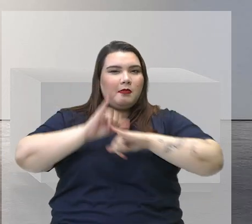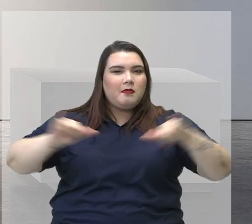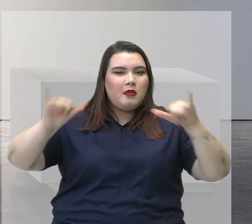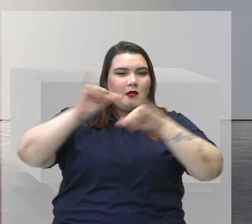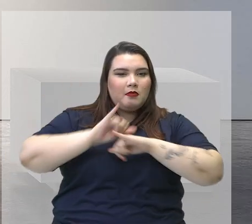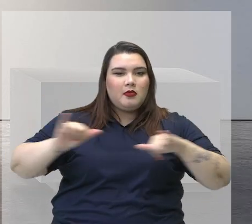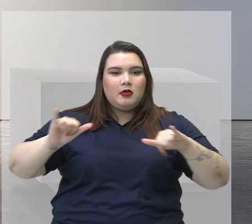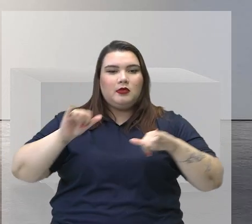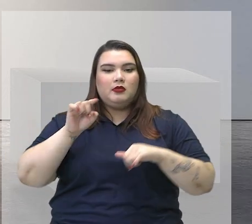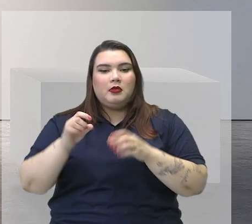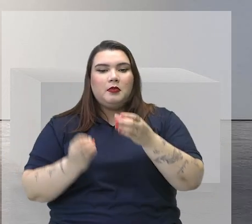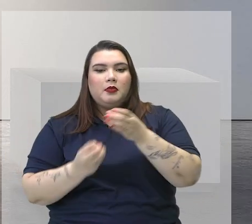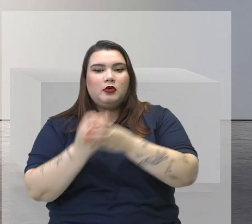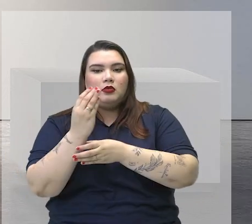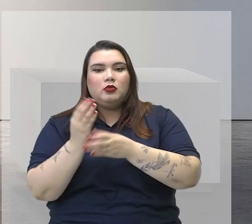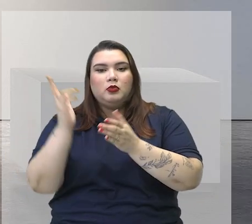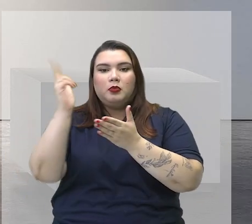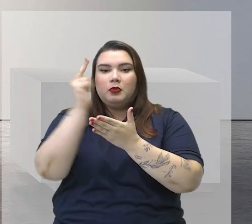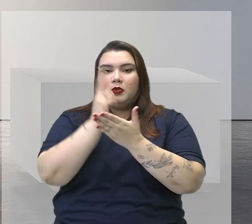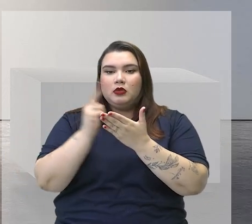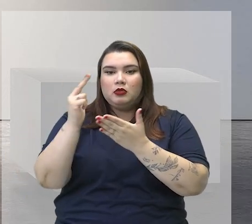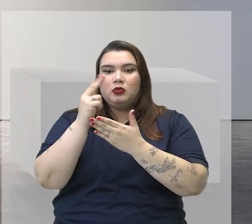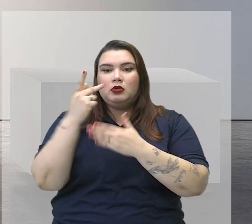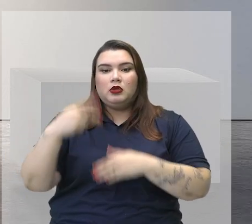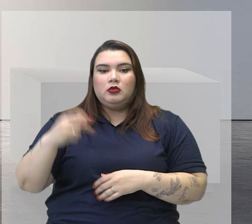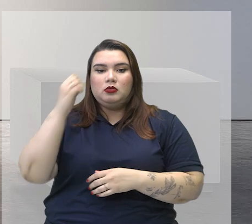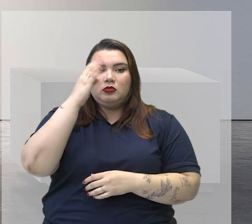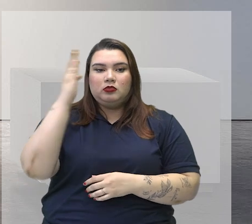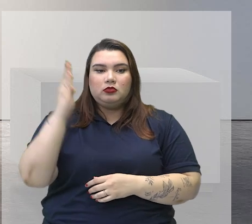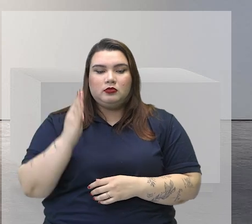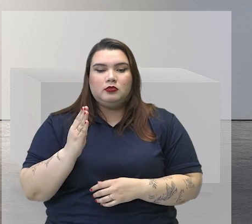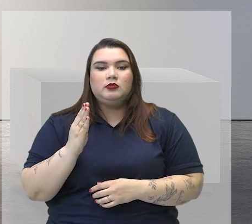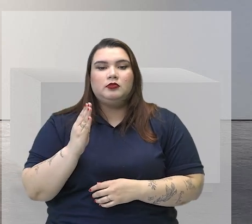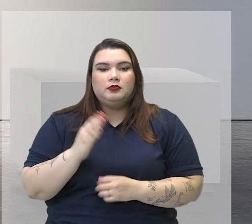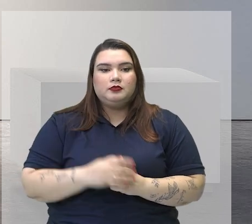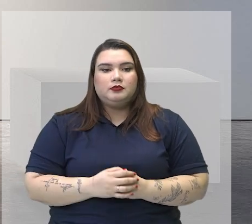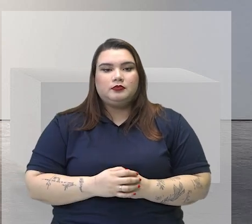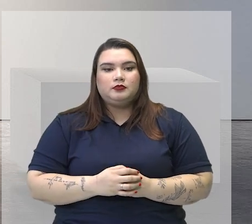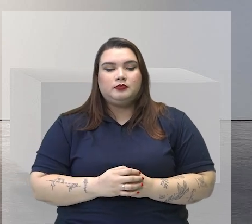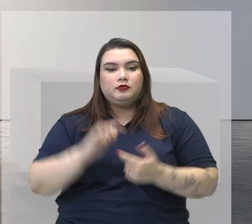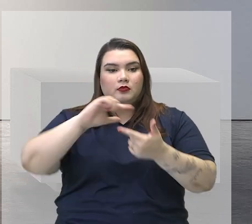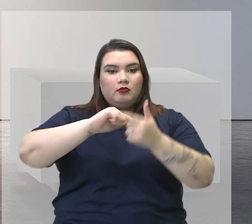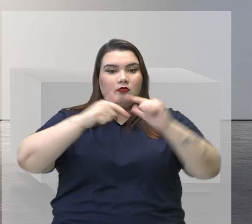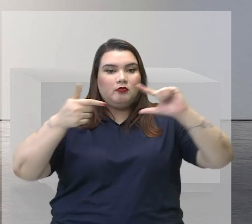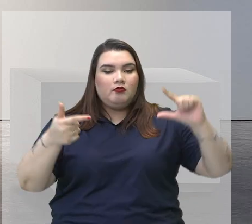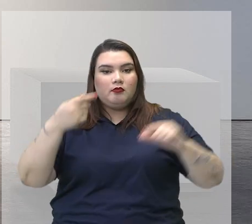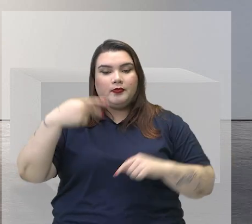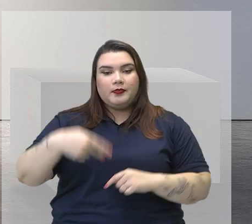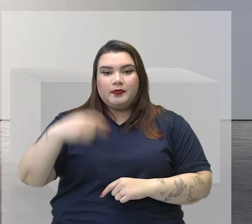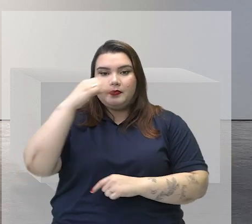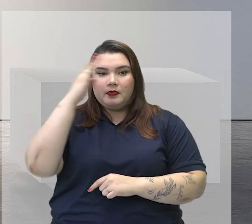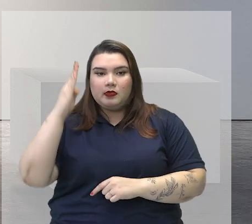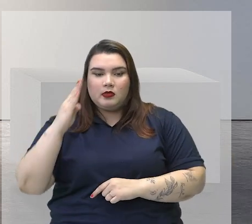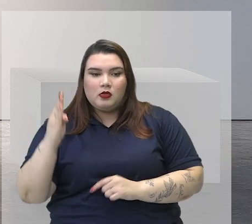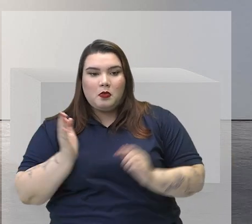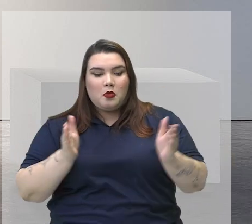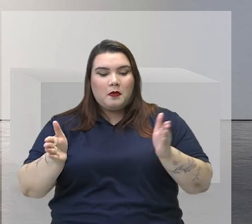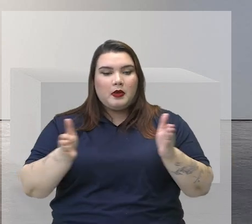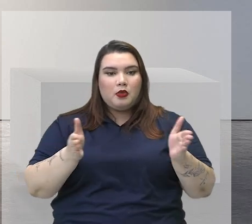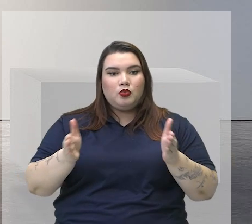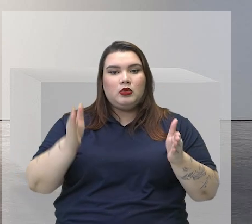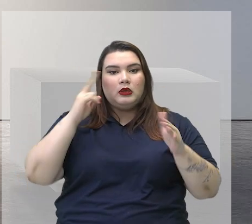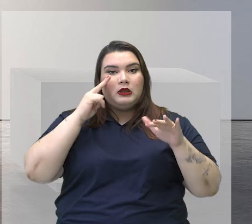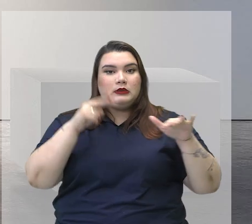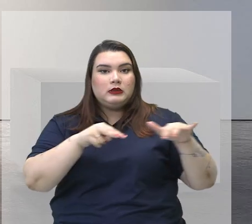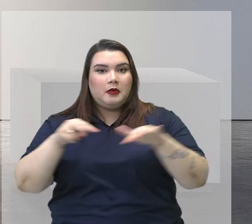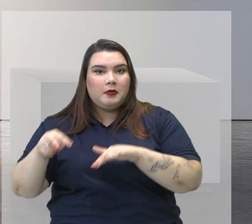foi produzido por um pintor brasileiro de Cavalcante. Então, o modernismo do Brasil, especialmente o movimento da